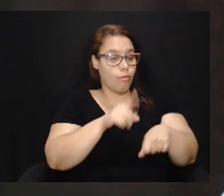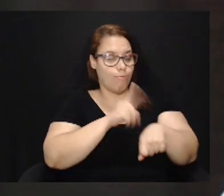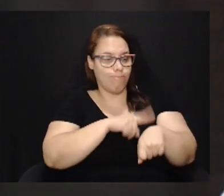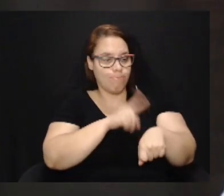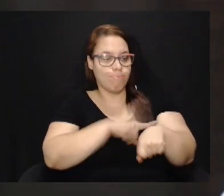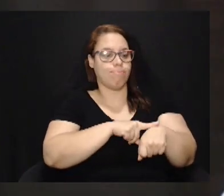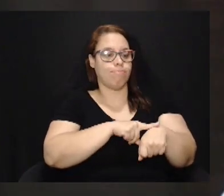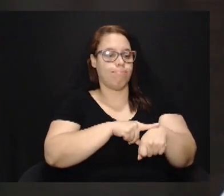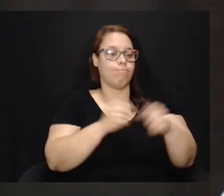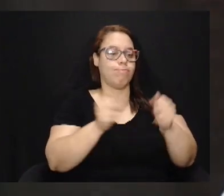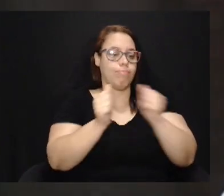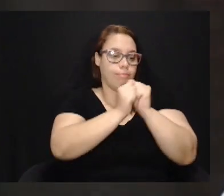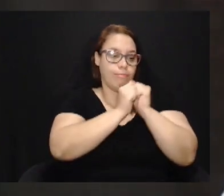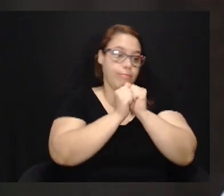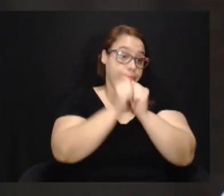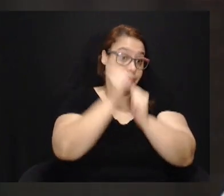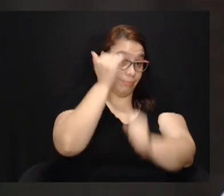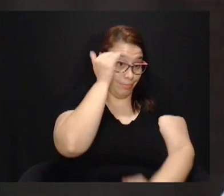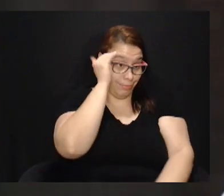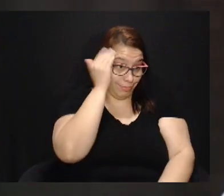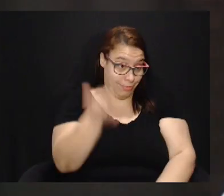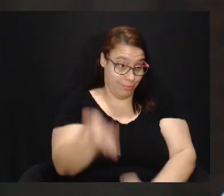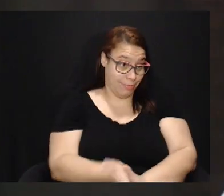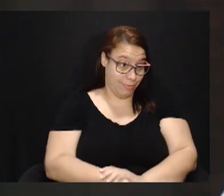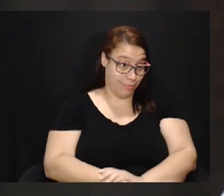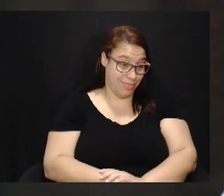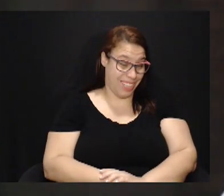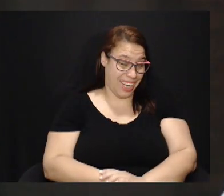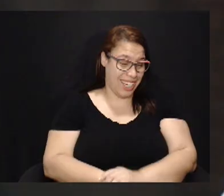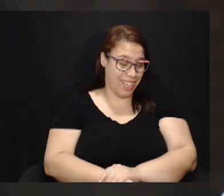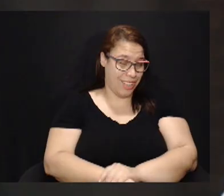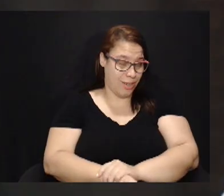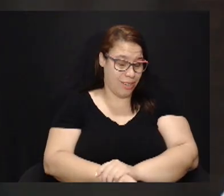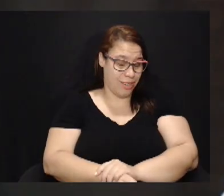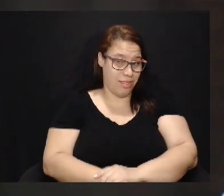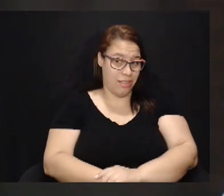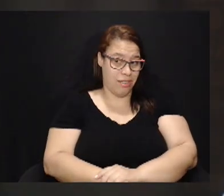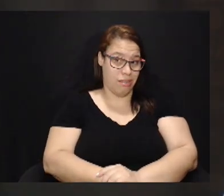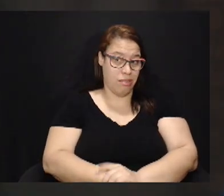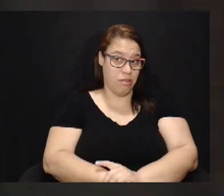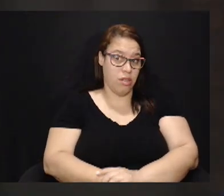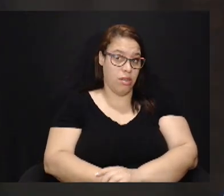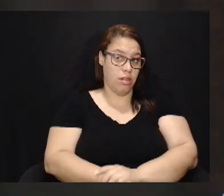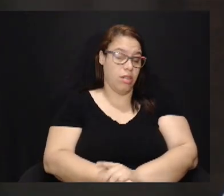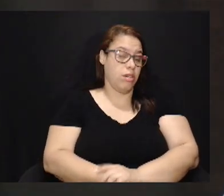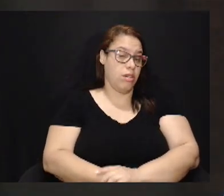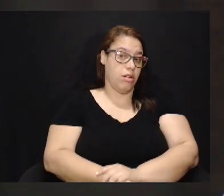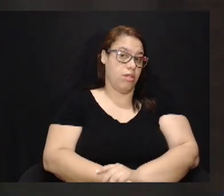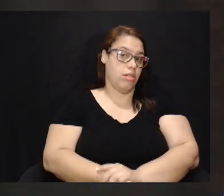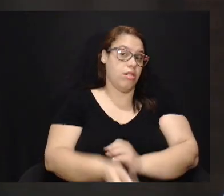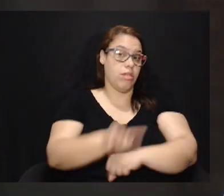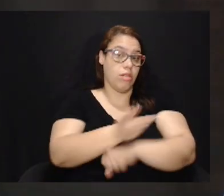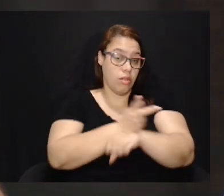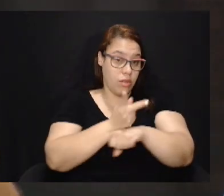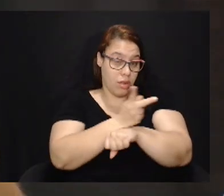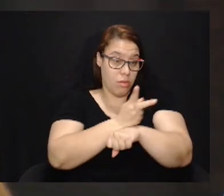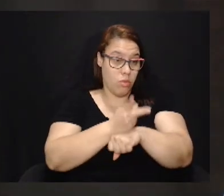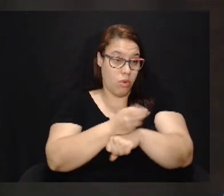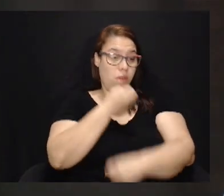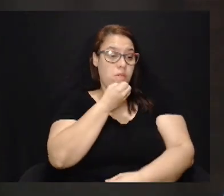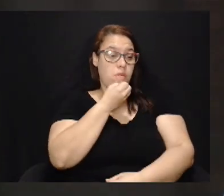junto, entender o que está ali. Então, ao mesmo tempo que se busca esse afeto, que se busca essa recompensa, tem